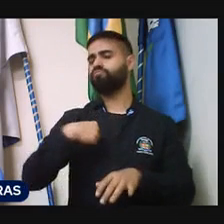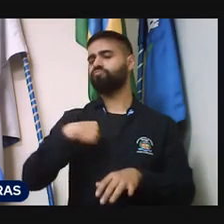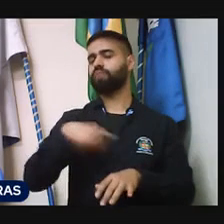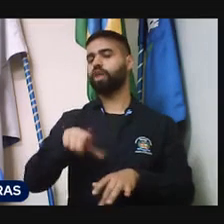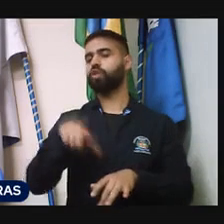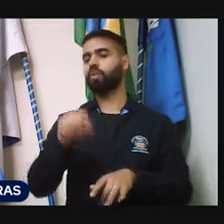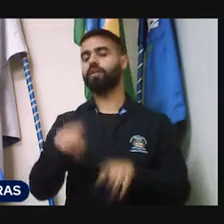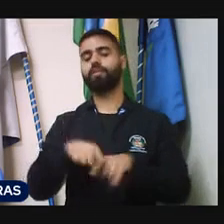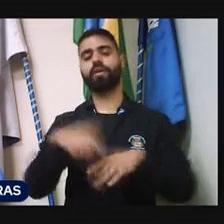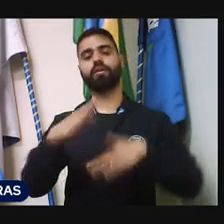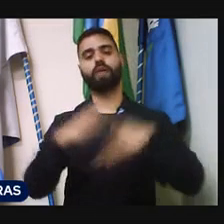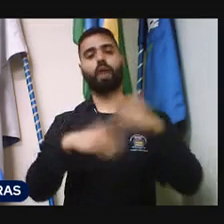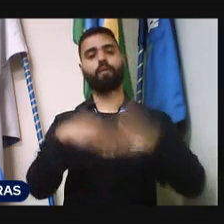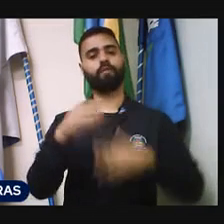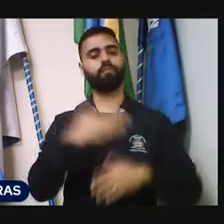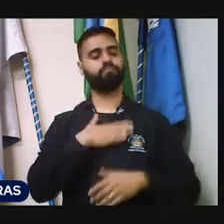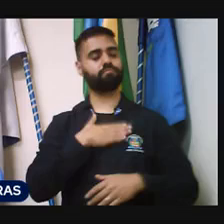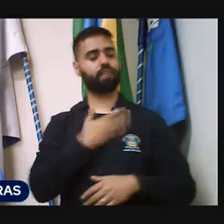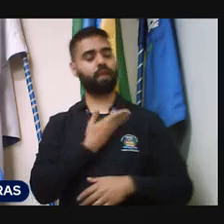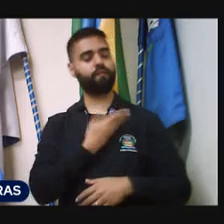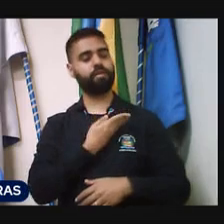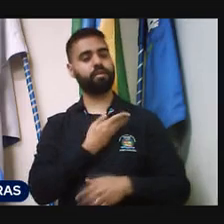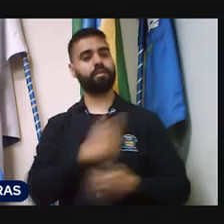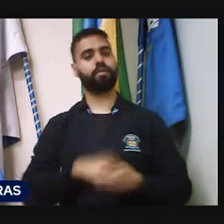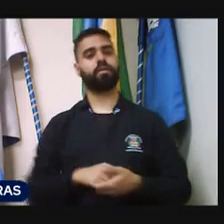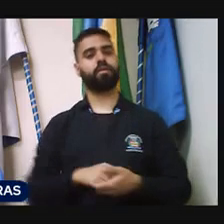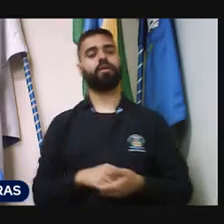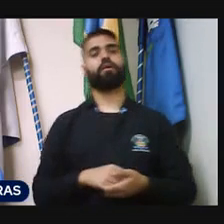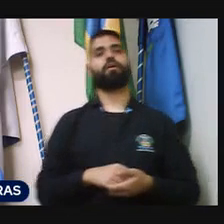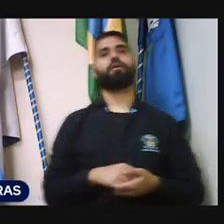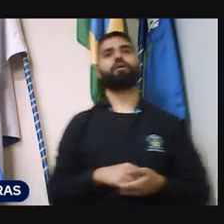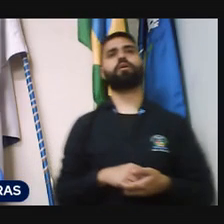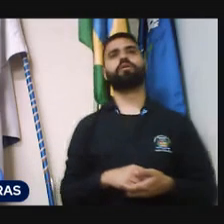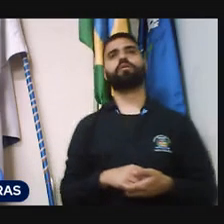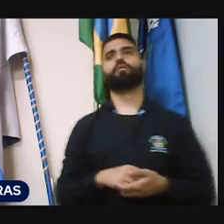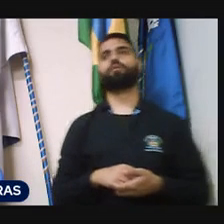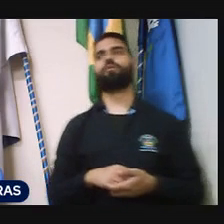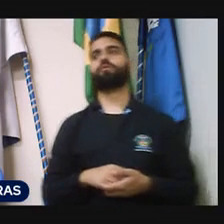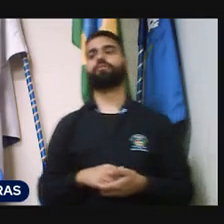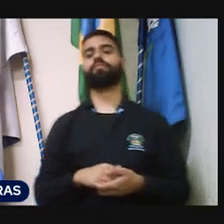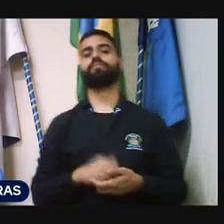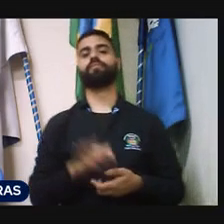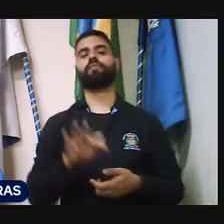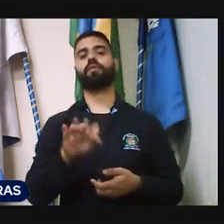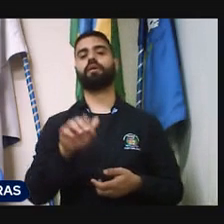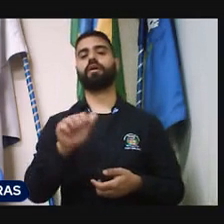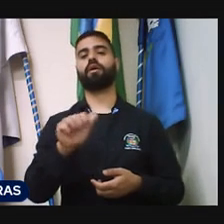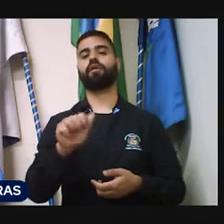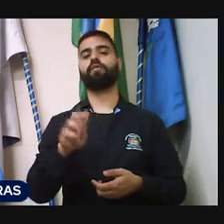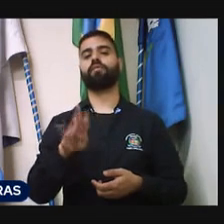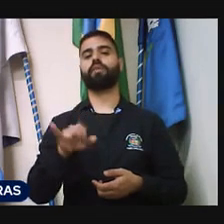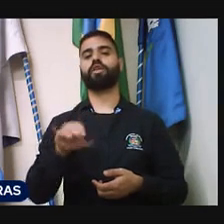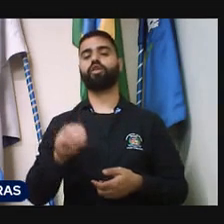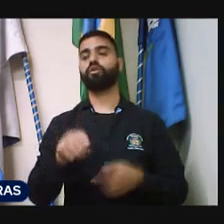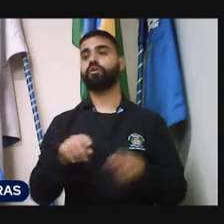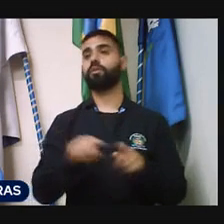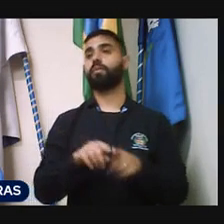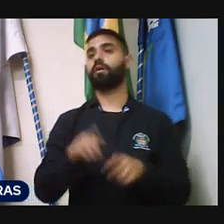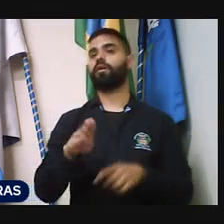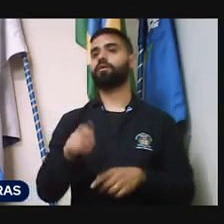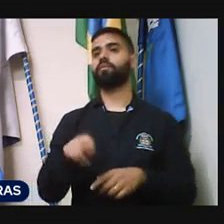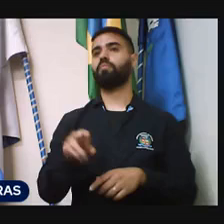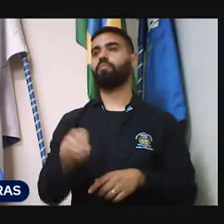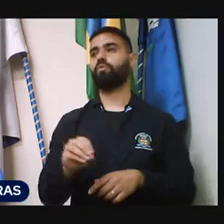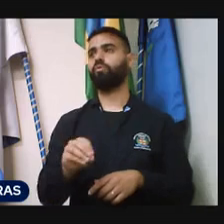essa profissão na minha vida e nossas aí Fabrício Itaboraí Dona brita aos